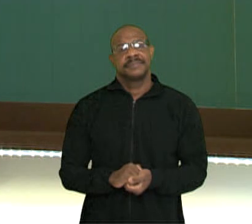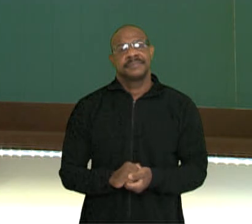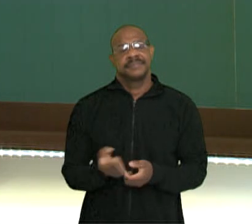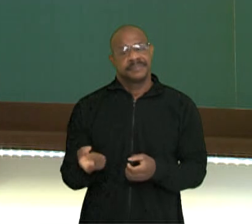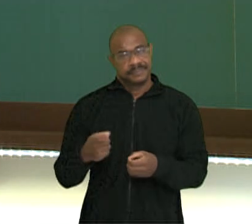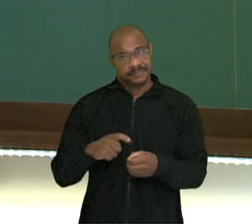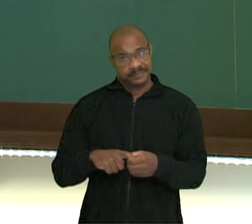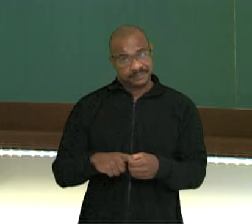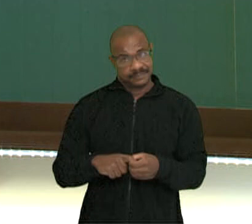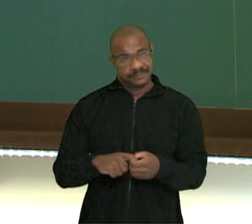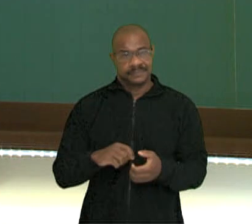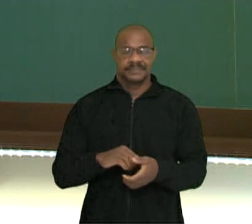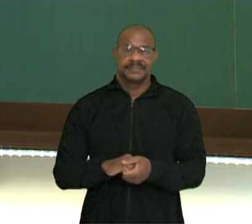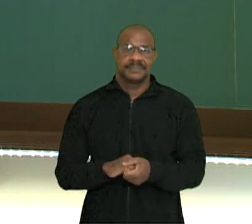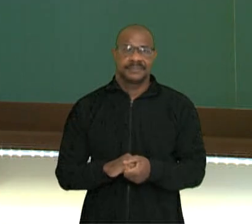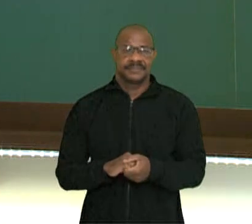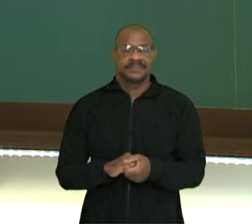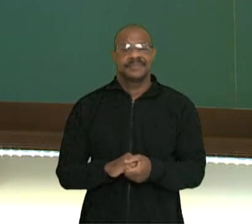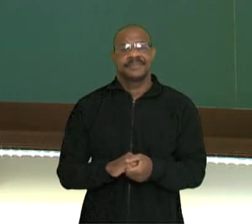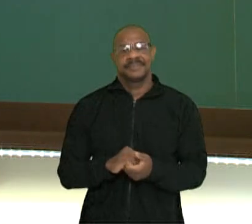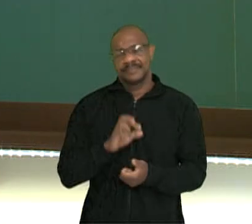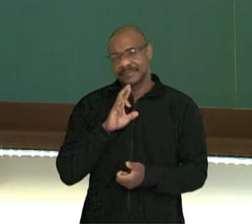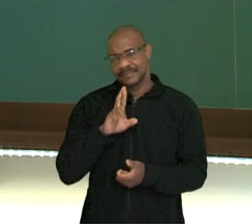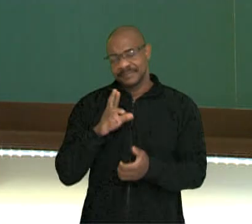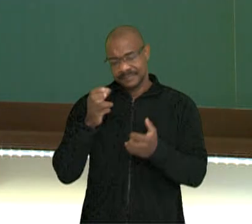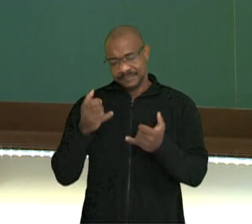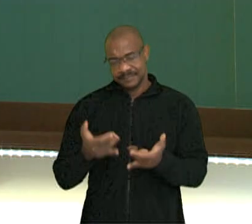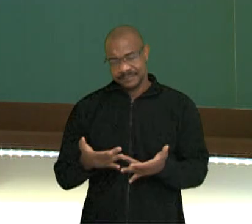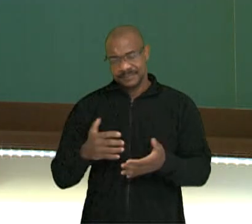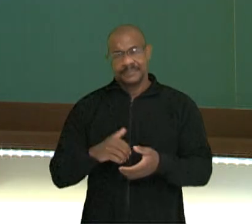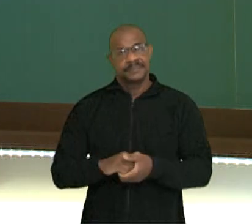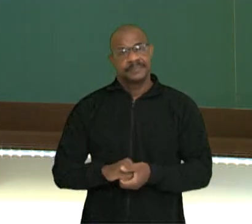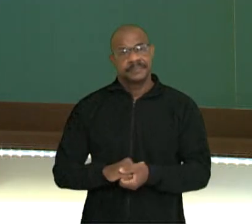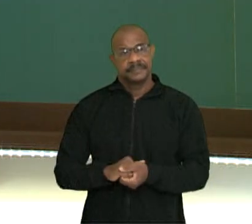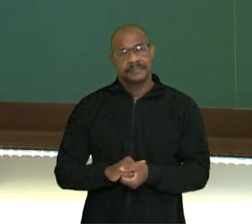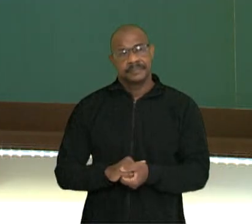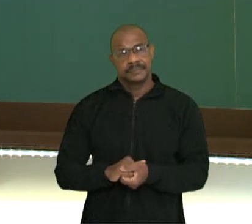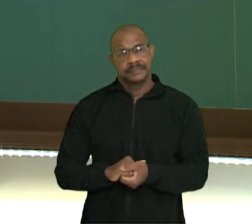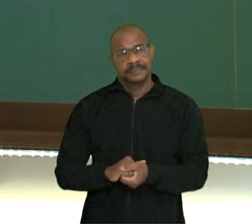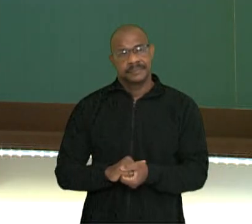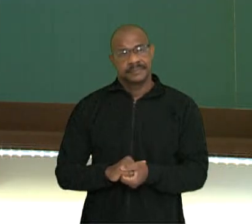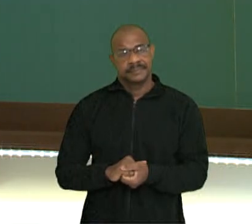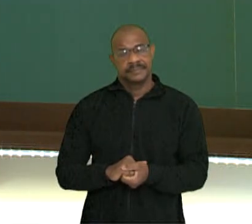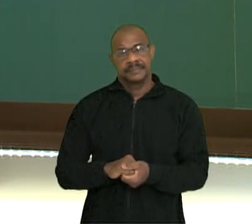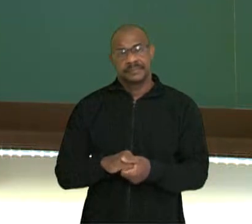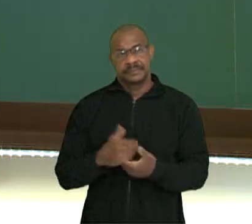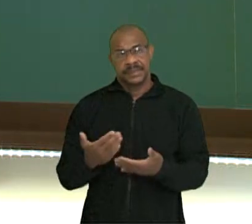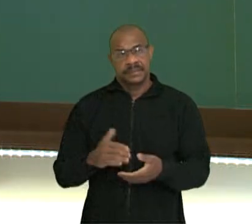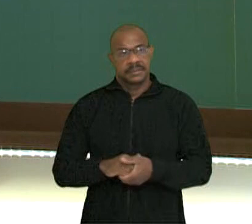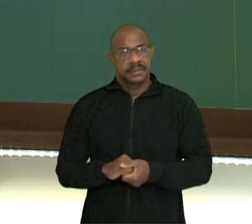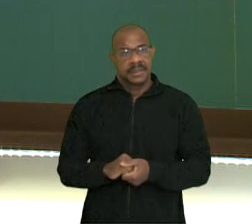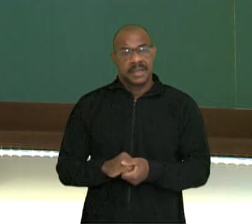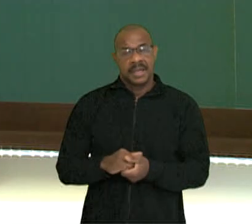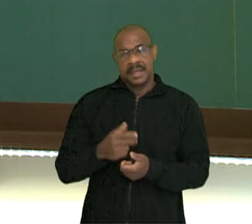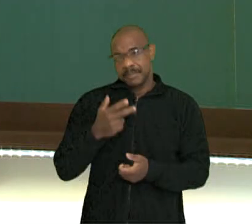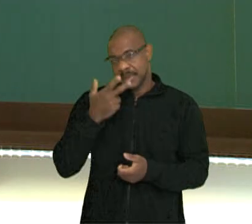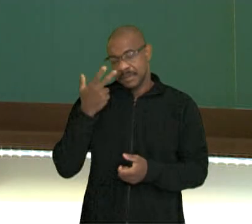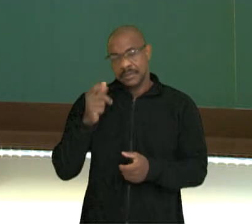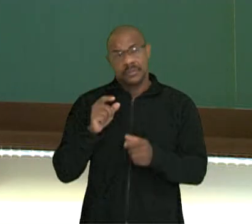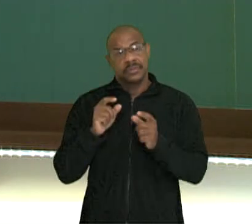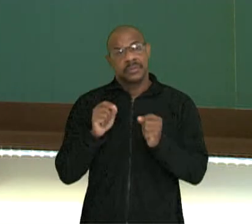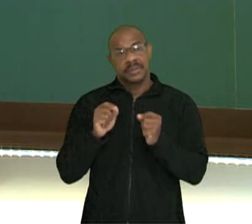Voltei contigo para conferir o gabarito. Vem comigo aqui, ó. O perfil seria de pessoas que procuram se